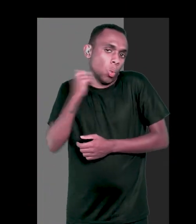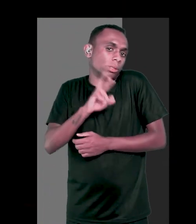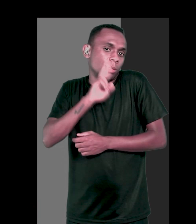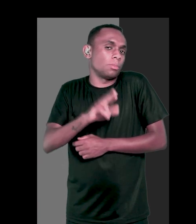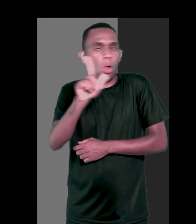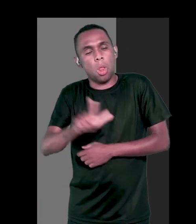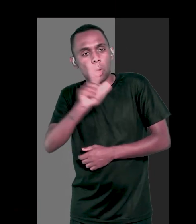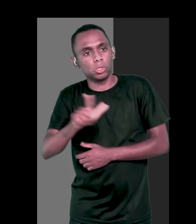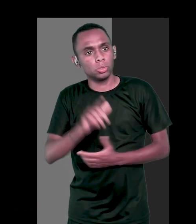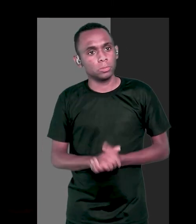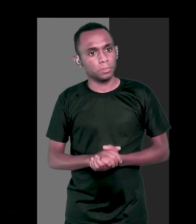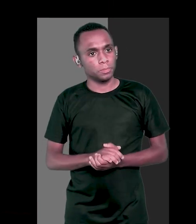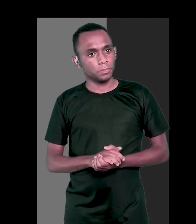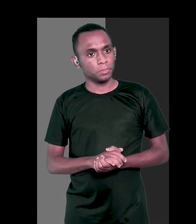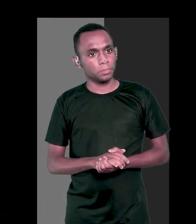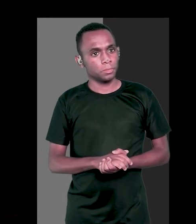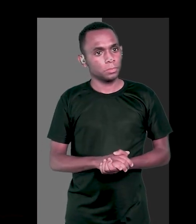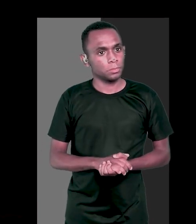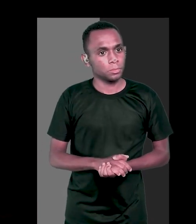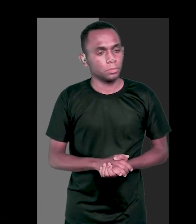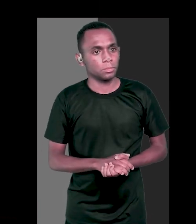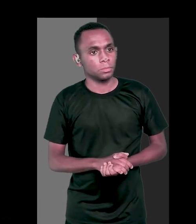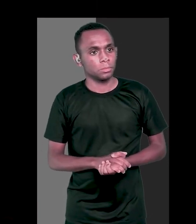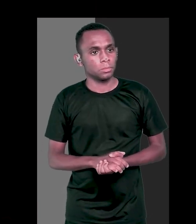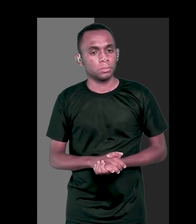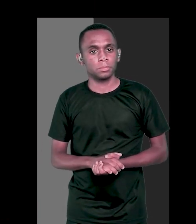bom se tiver alguém e se eu puder responder é claro